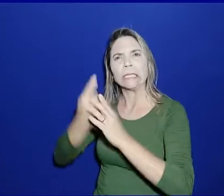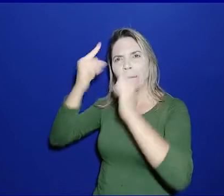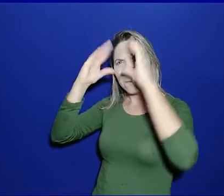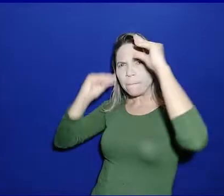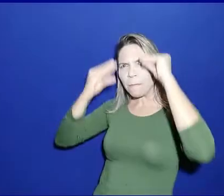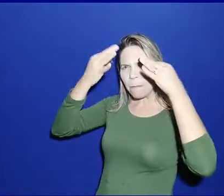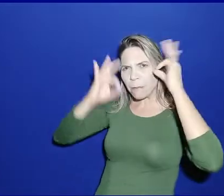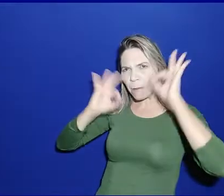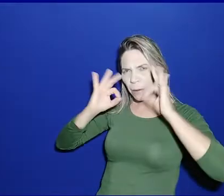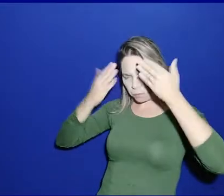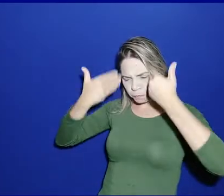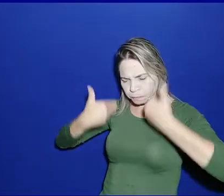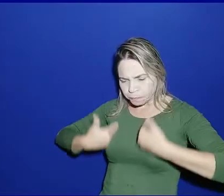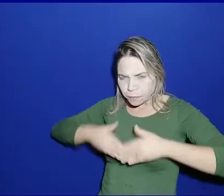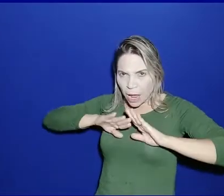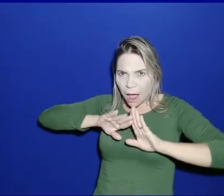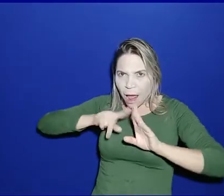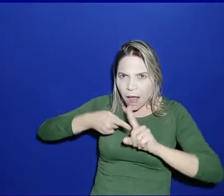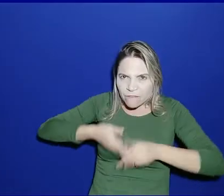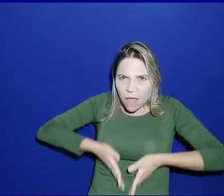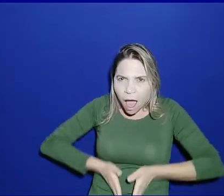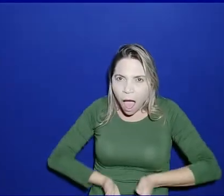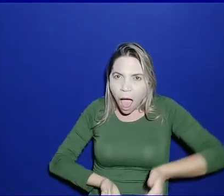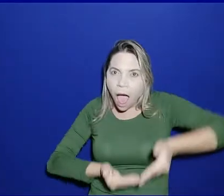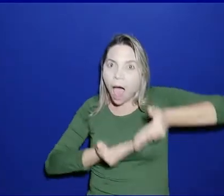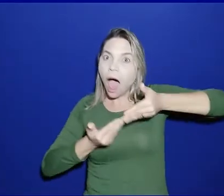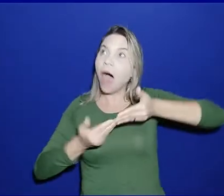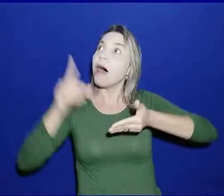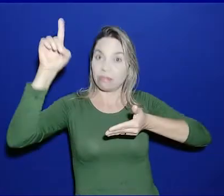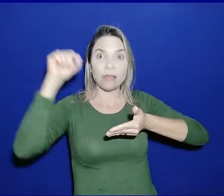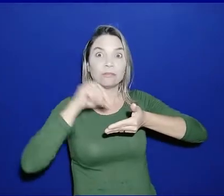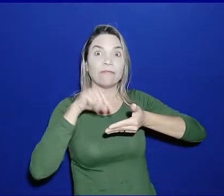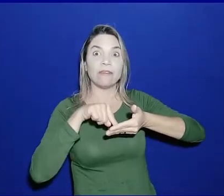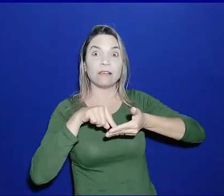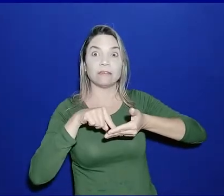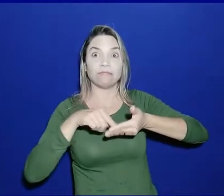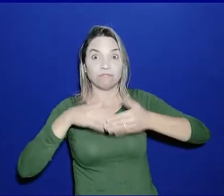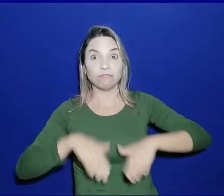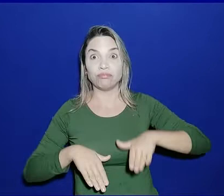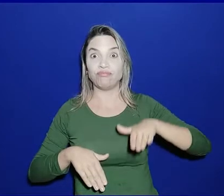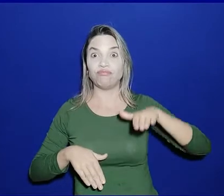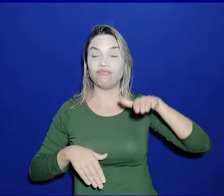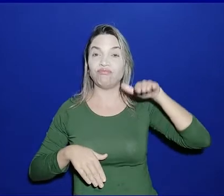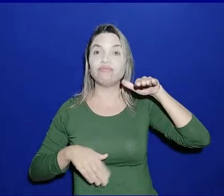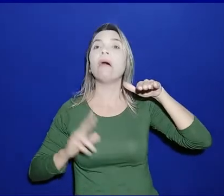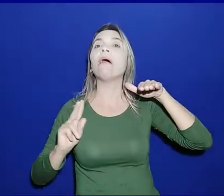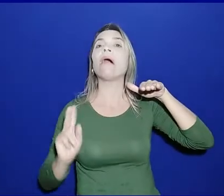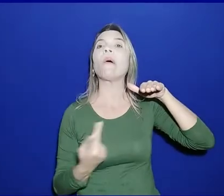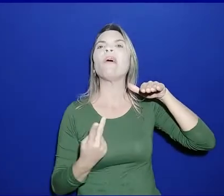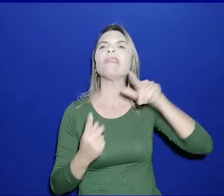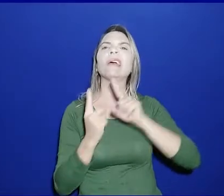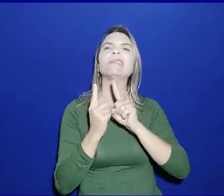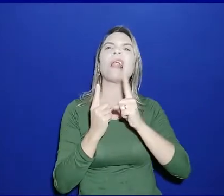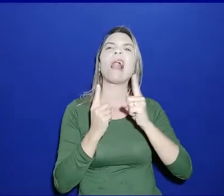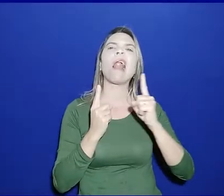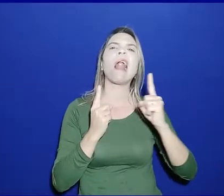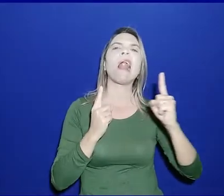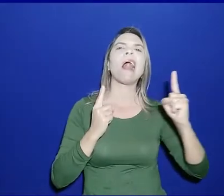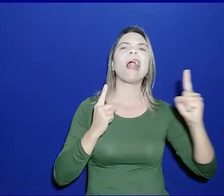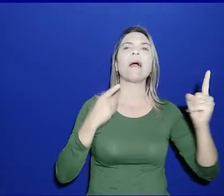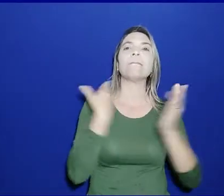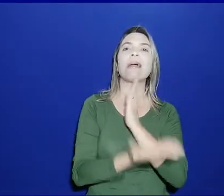dele e nem a morte pode separar-nos dele. Nós com ele estaremos eternamente, por isso sabemos, sempre viveremos com